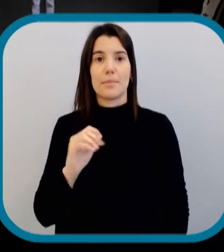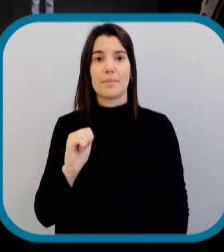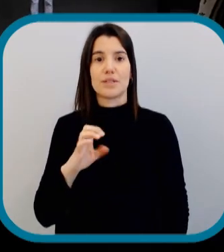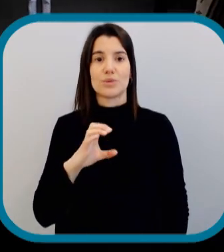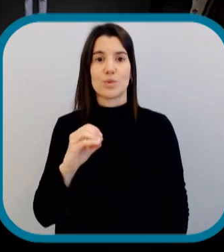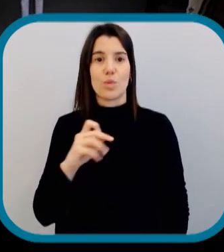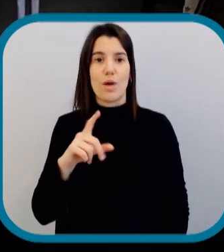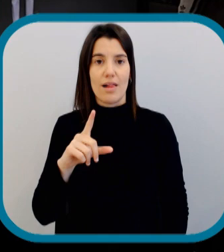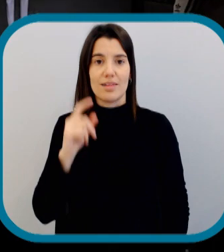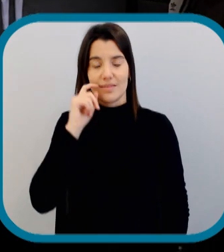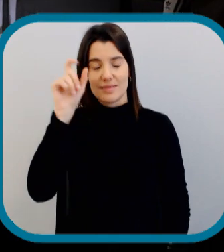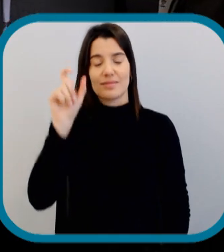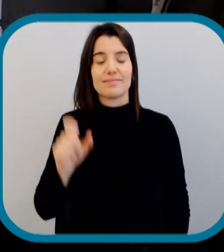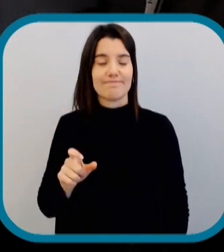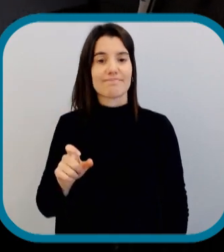Pascoal,